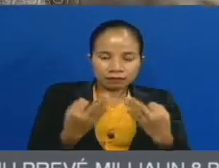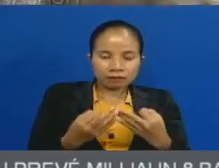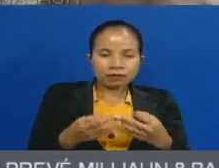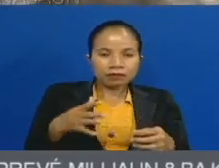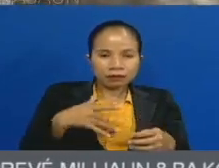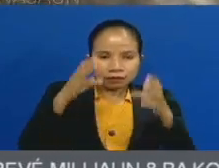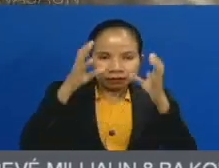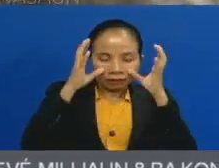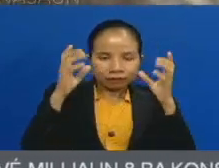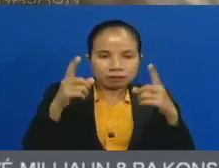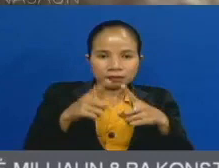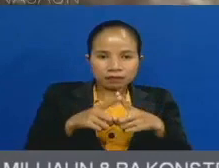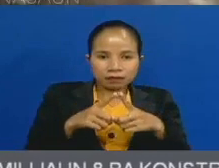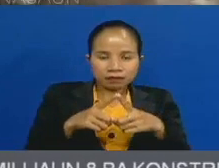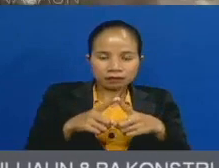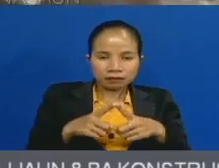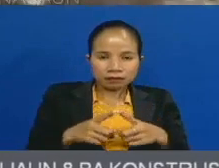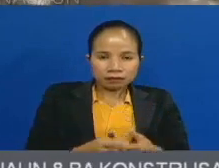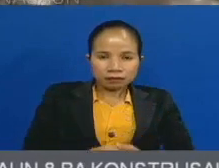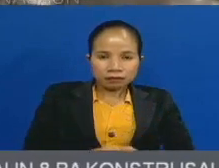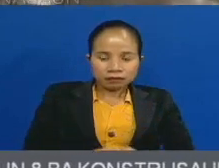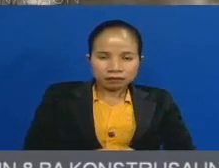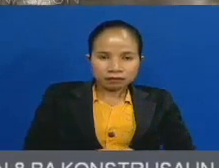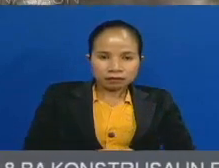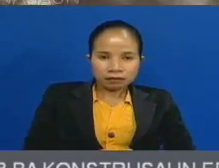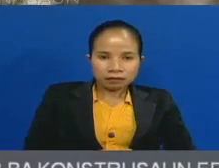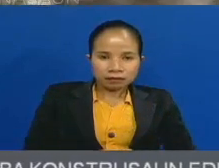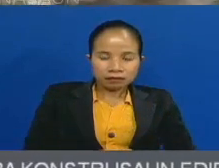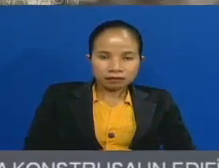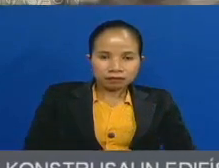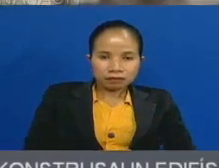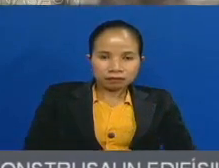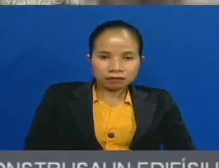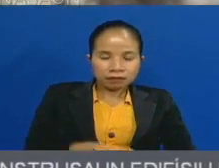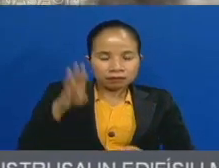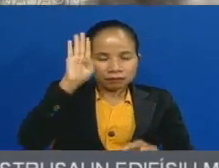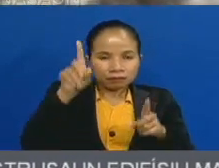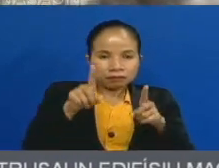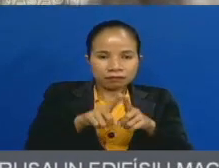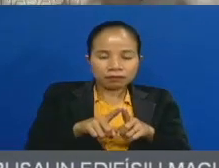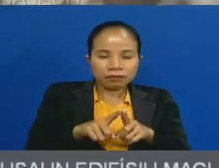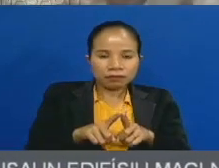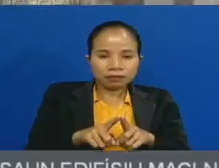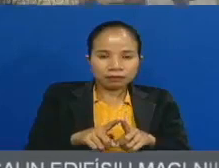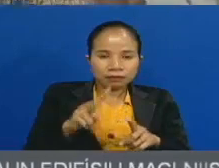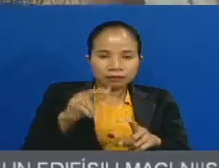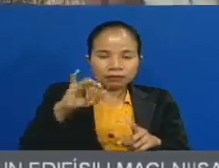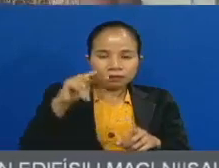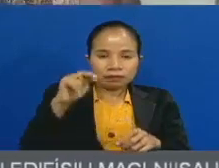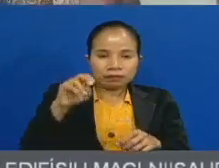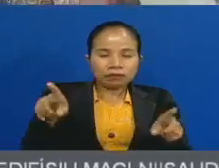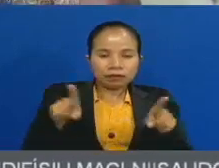triste ba mau nelako. Baitenya anisan nia husi kela famili